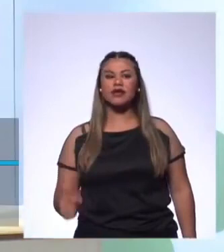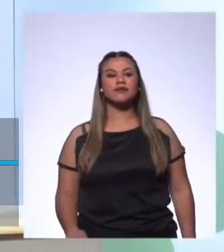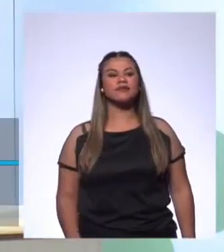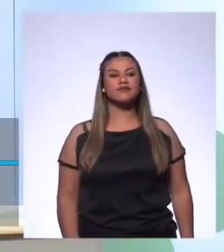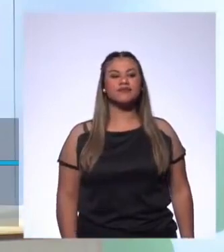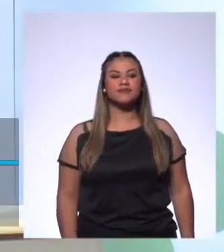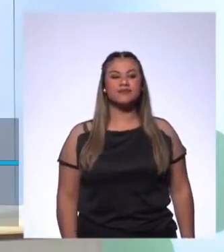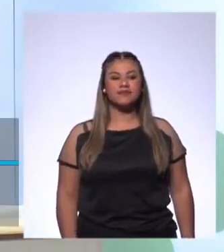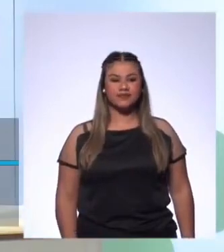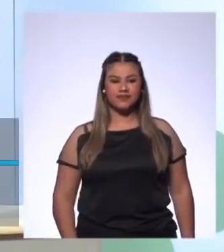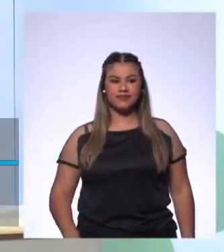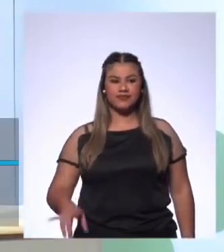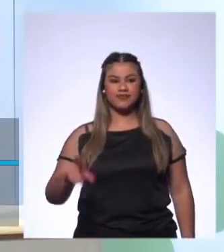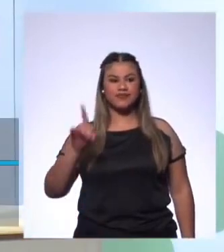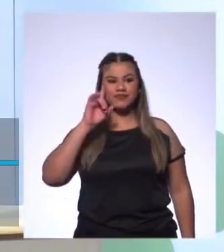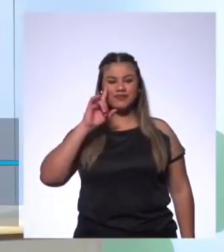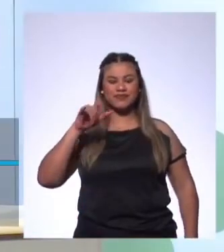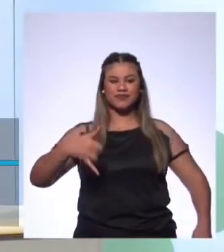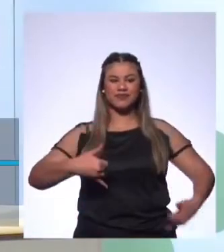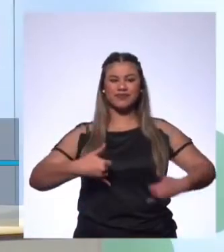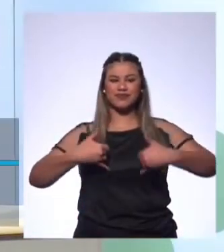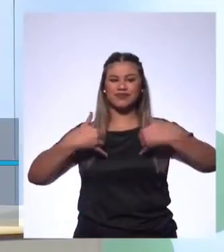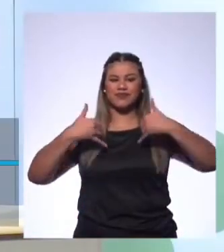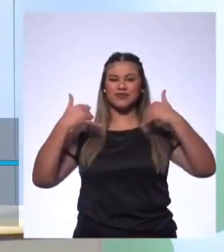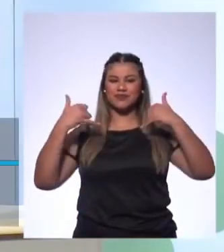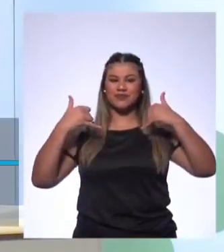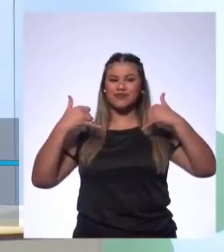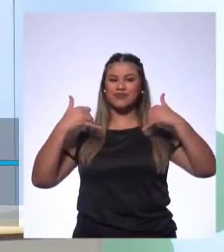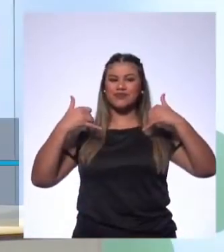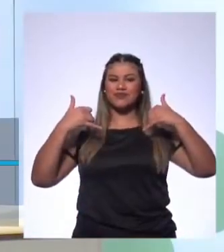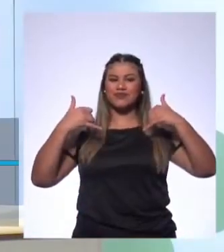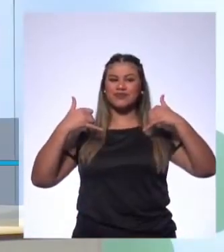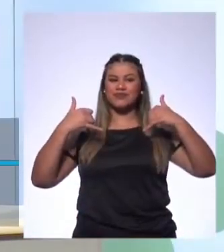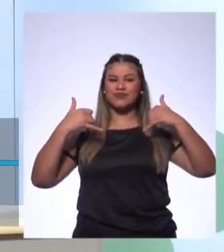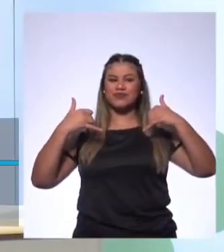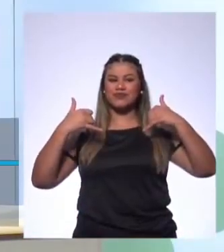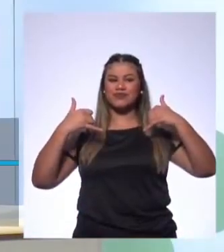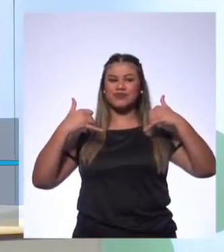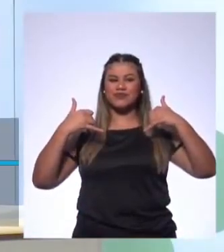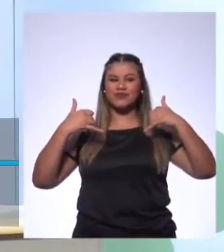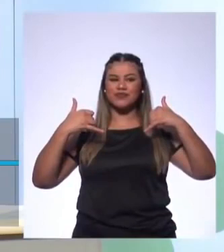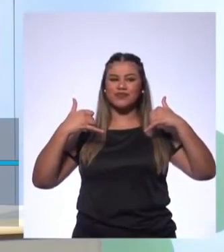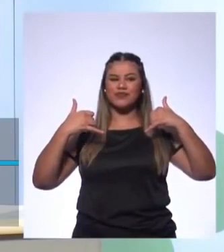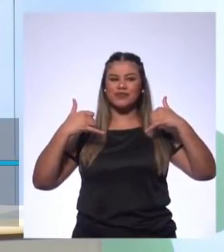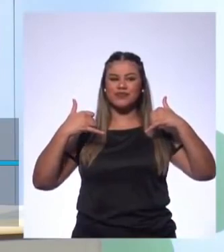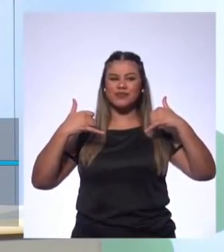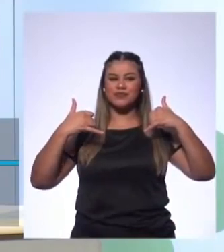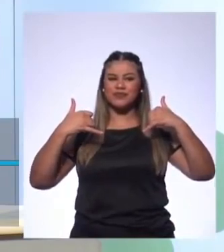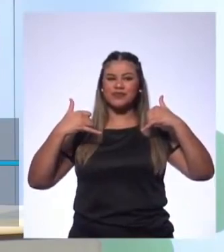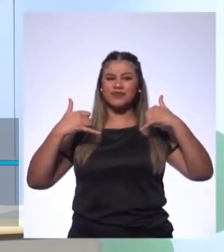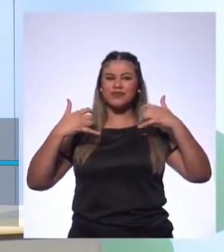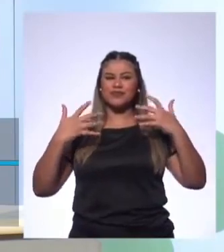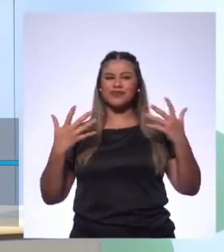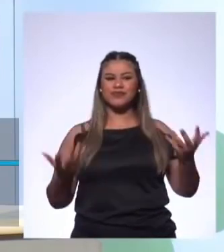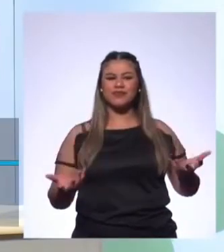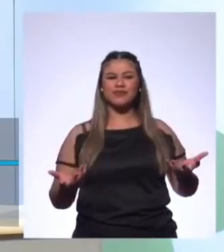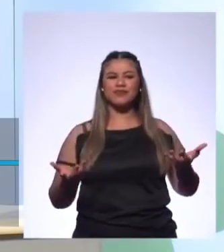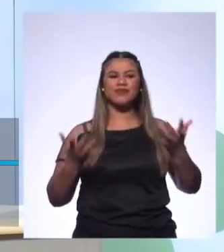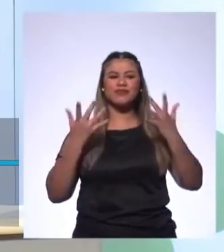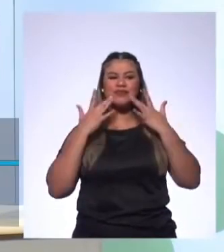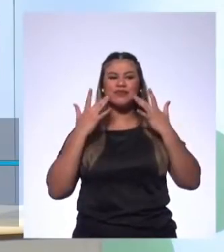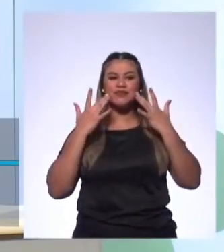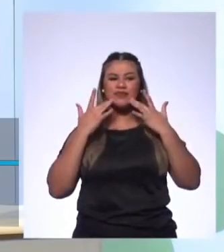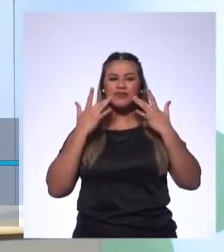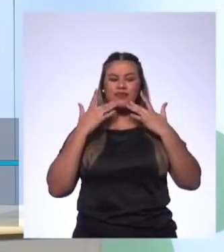Do dia do aniversário, né? Ele fala bastante, eles estão falando bastante sobre as mortes, né? Que muitas peças deles